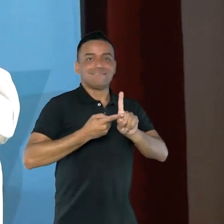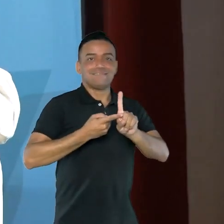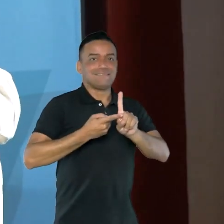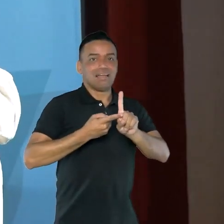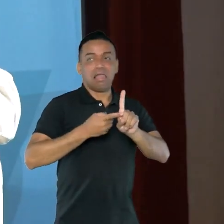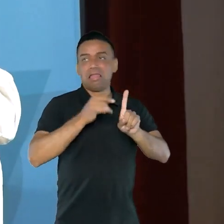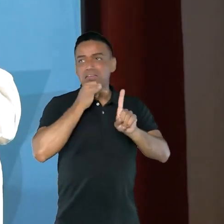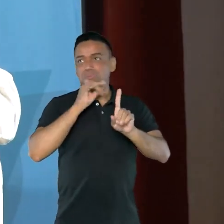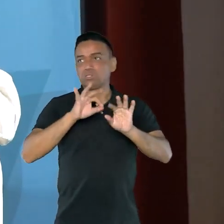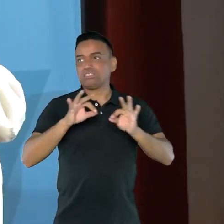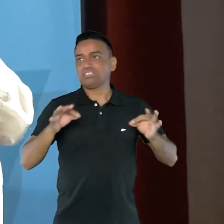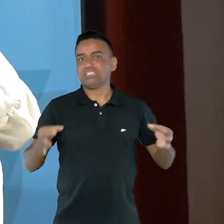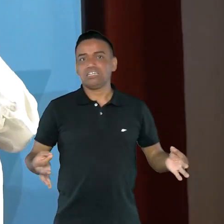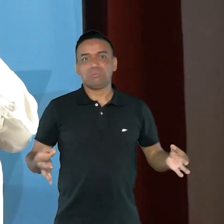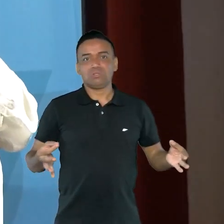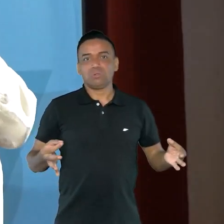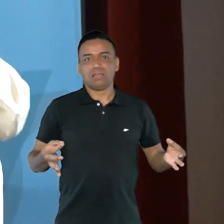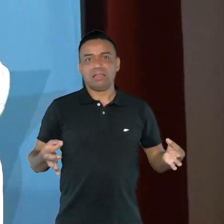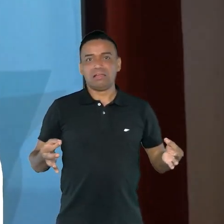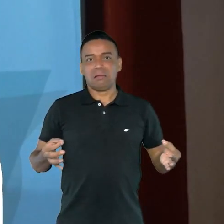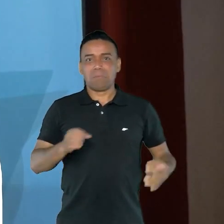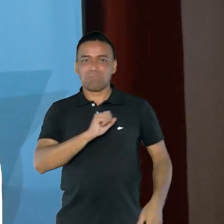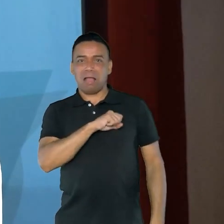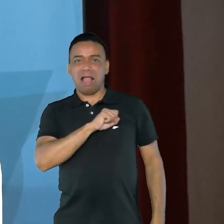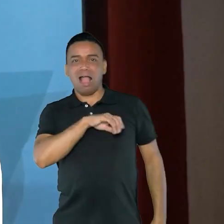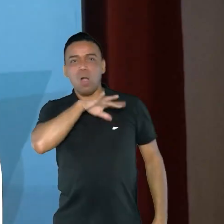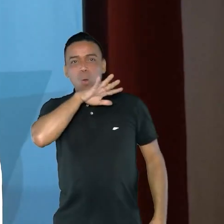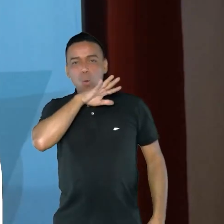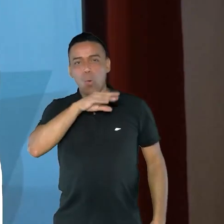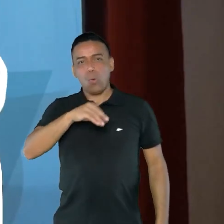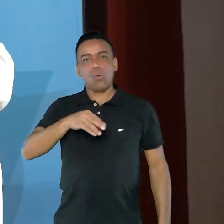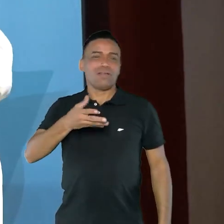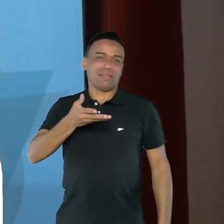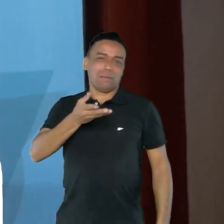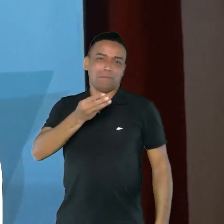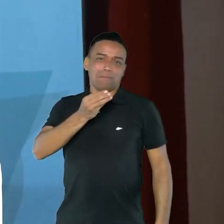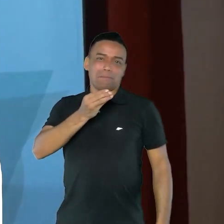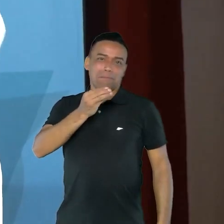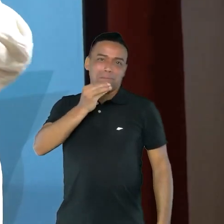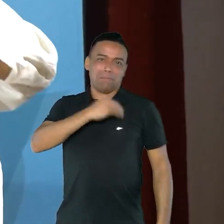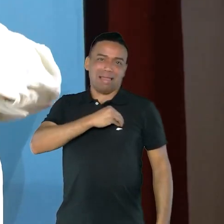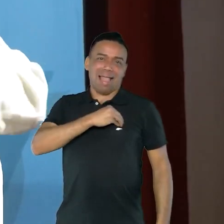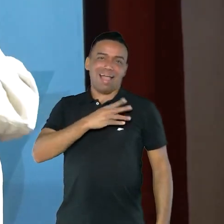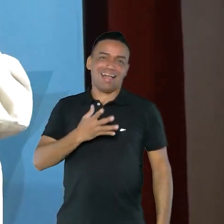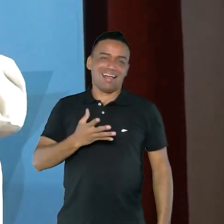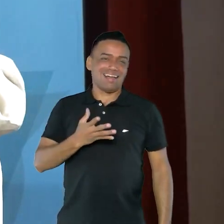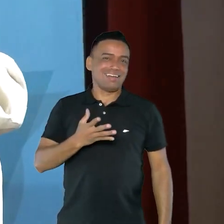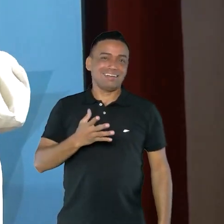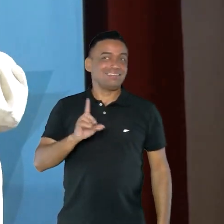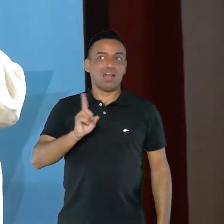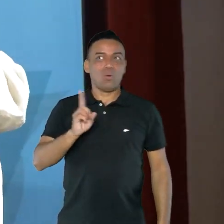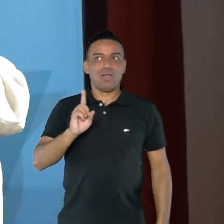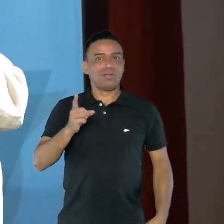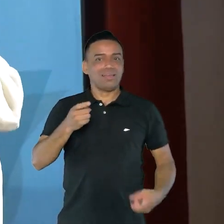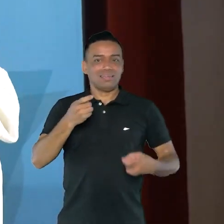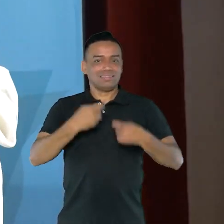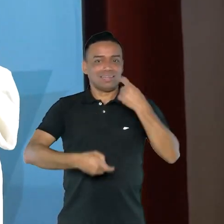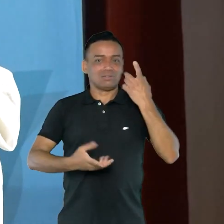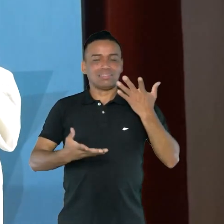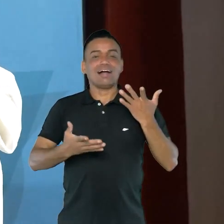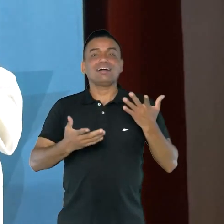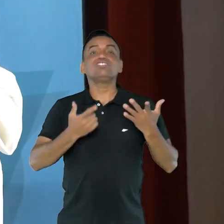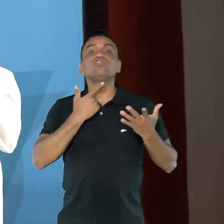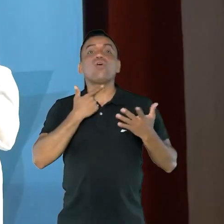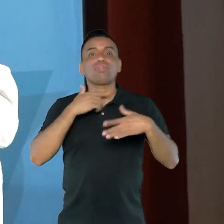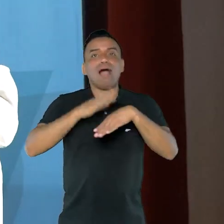fossem simplesmente uma prévia de algo que realmente importa, e não um espectro de sexualidade, de encontro, de